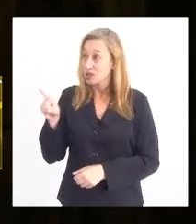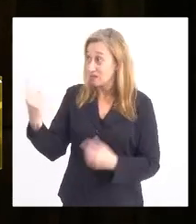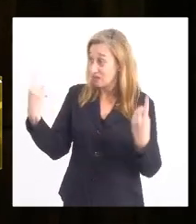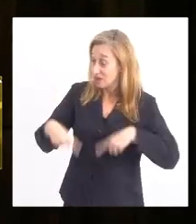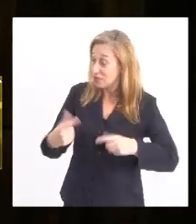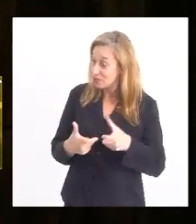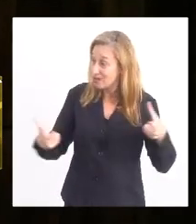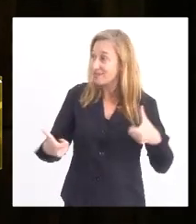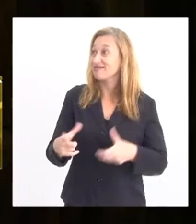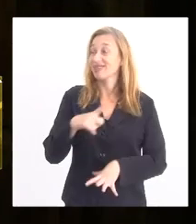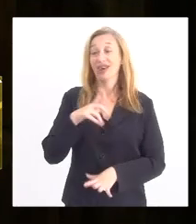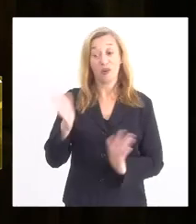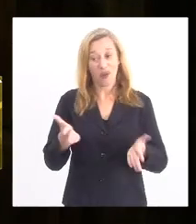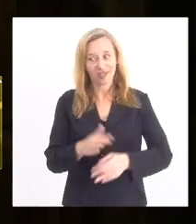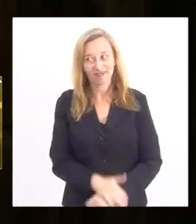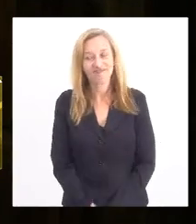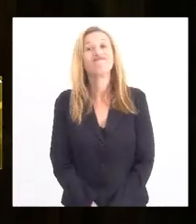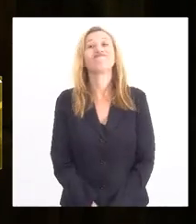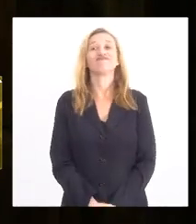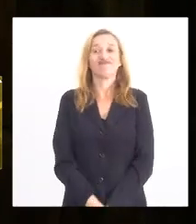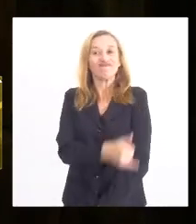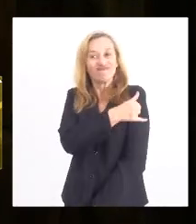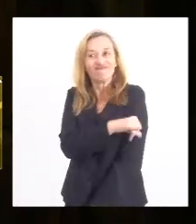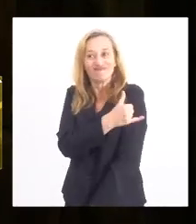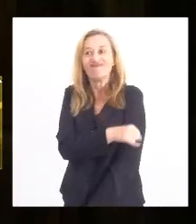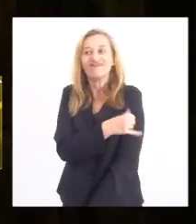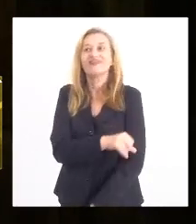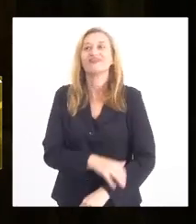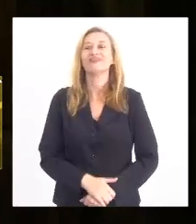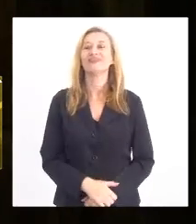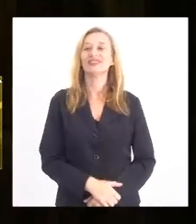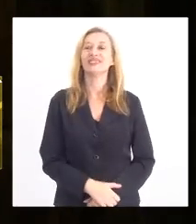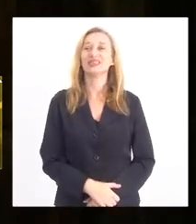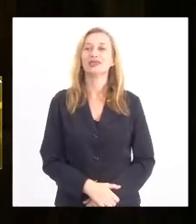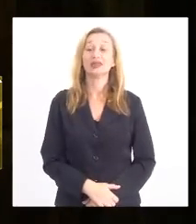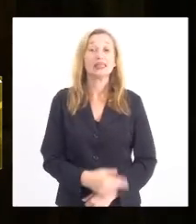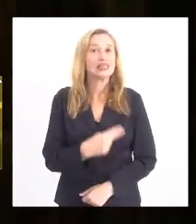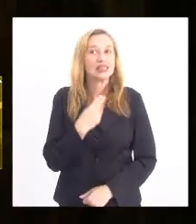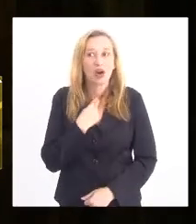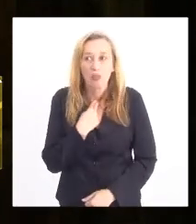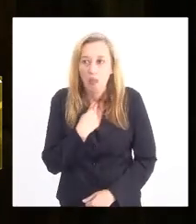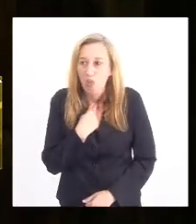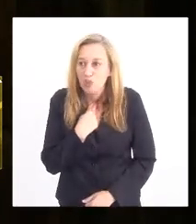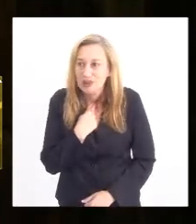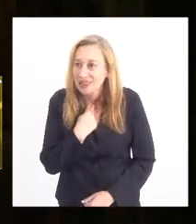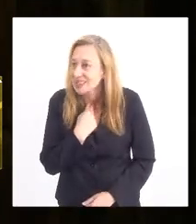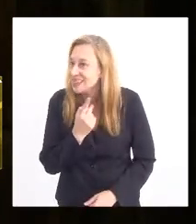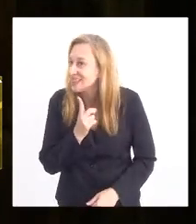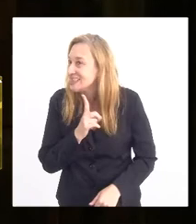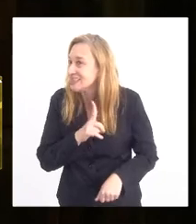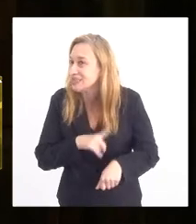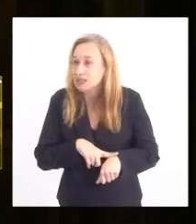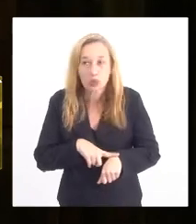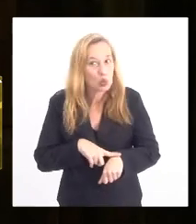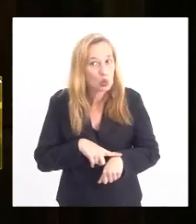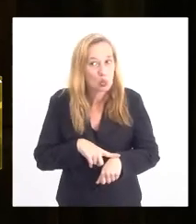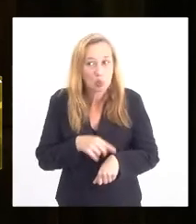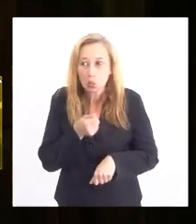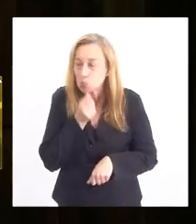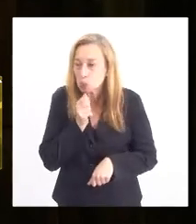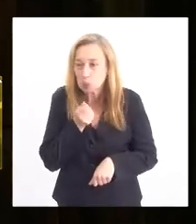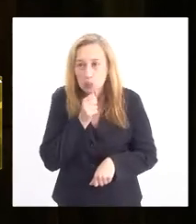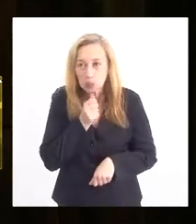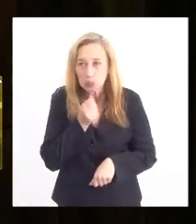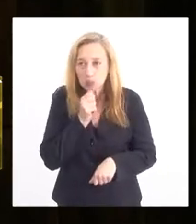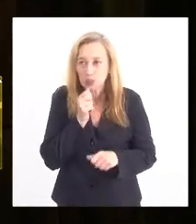desafio agora meu amigo e o Rio de Janeiro não pode em momento algum está